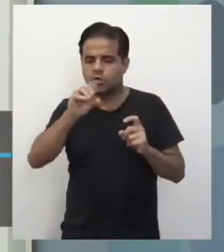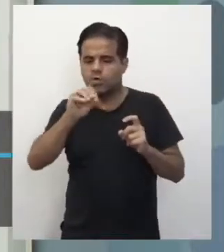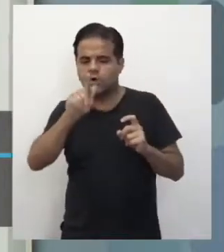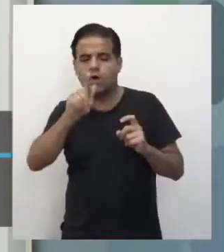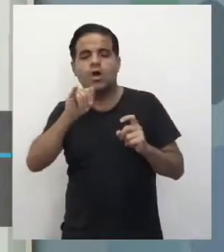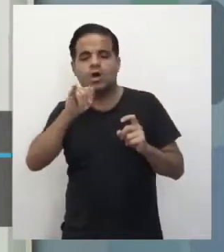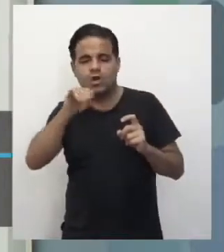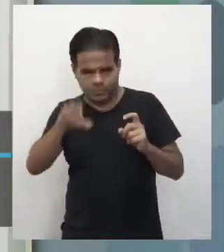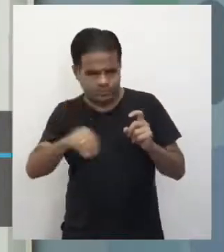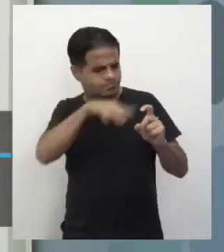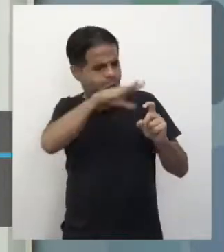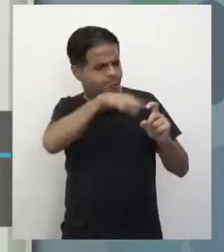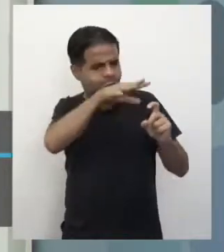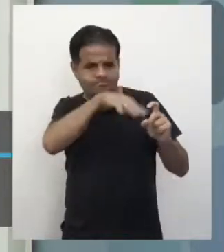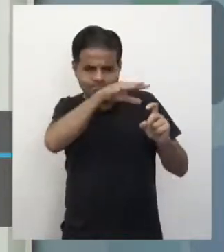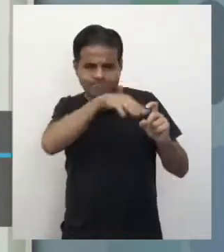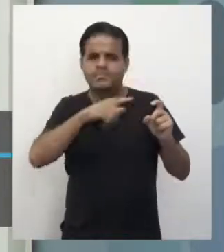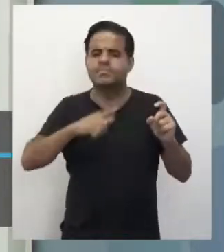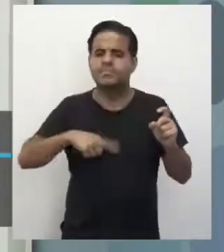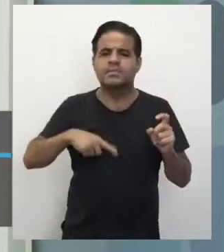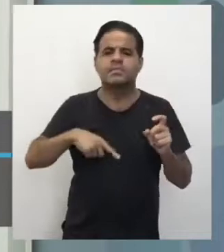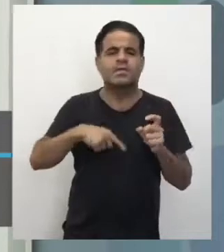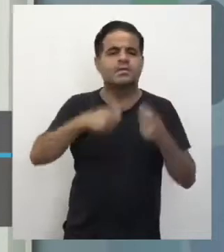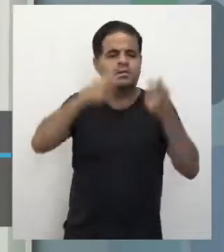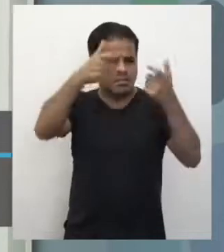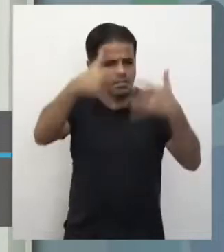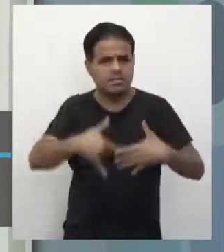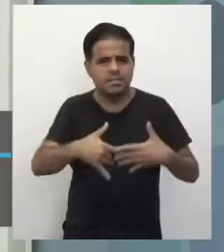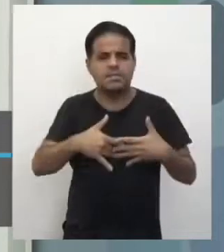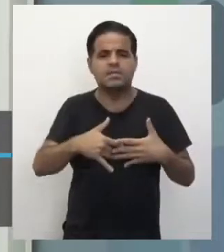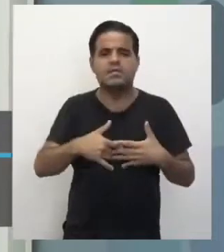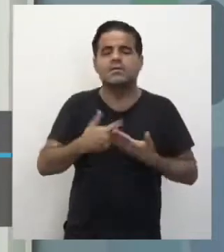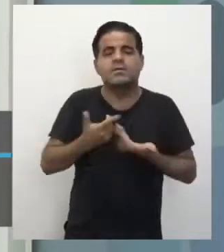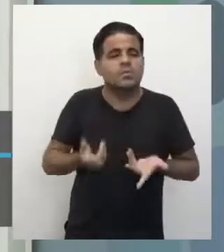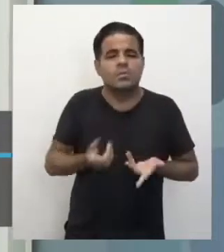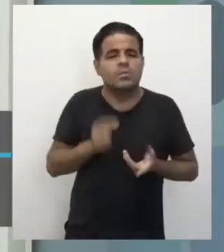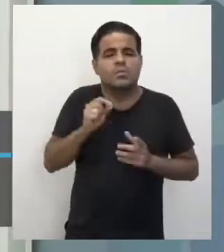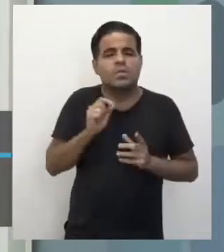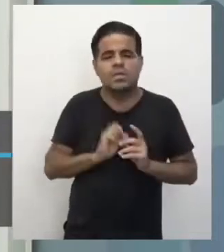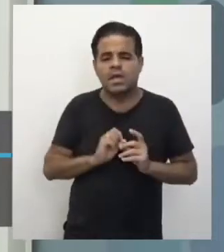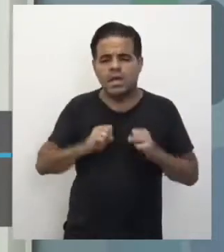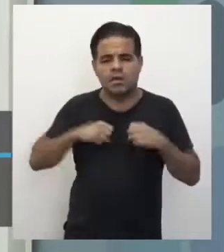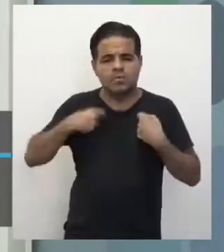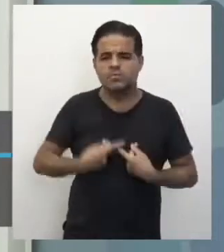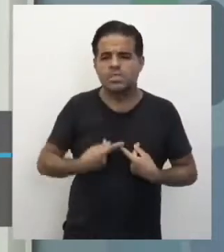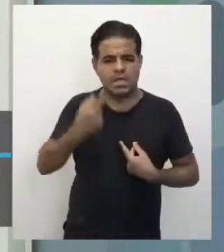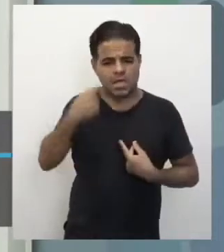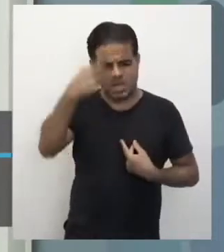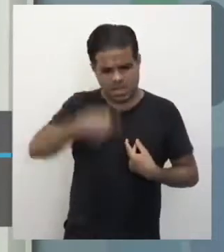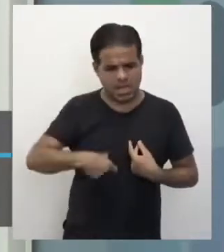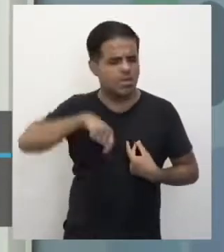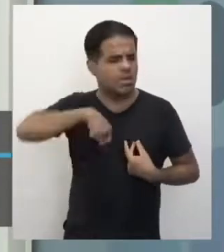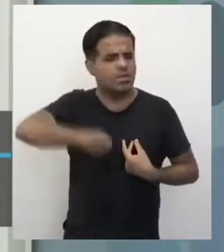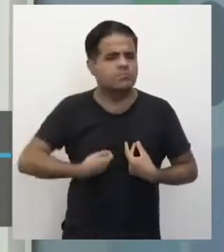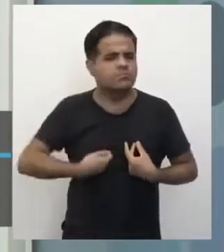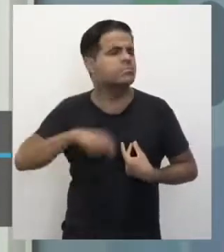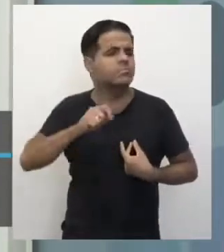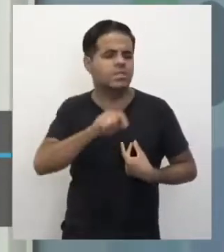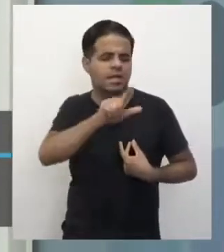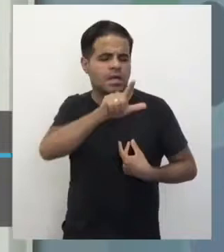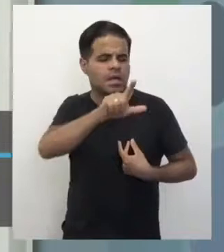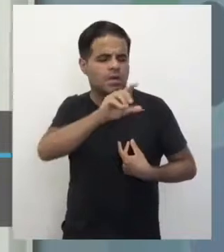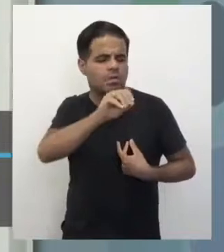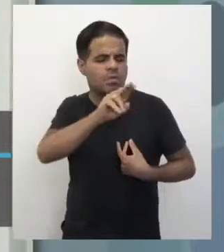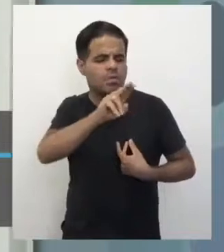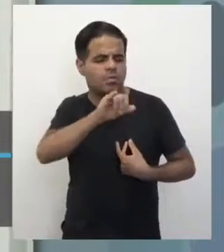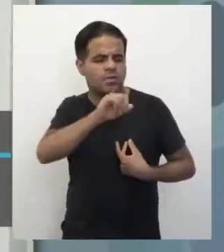que existem lá as mitologias específicas, mas via de regra, o que é o ser humano? O que é eu? O que sou eu? O que é a Luíse? O que